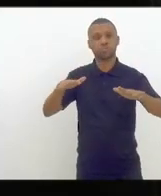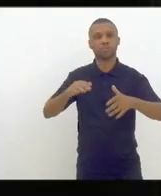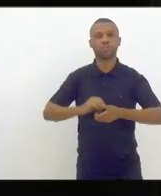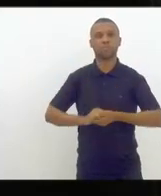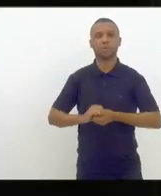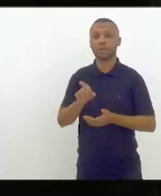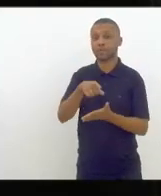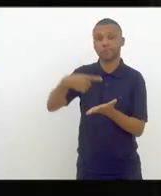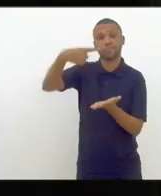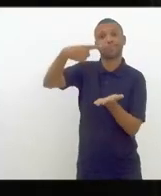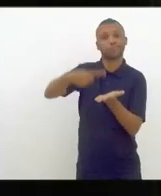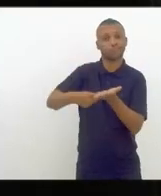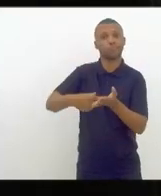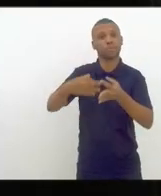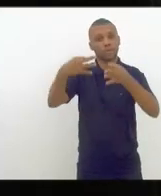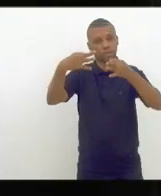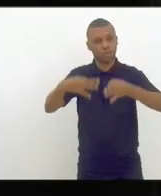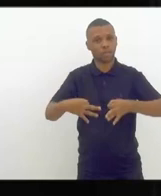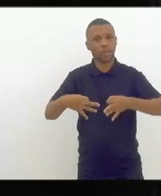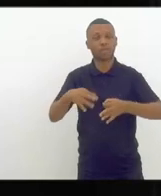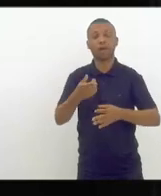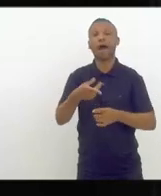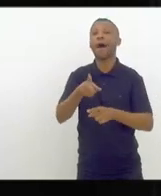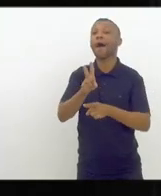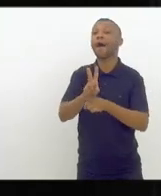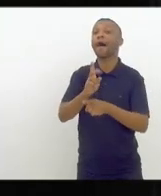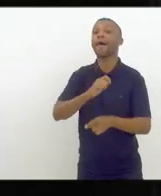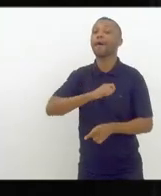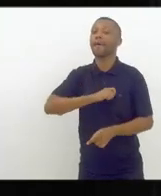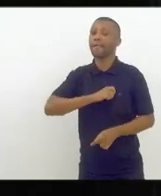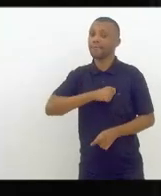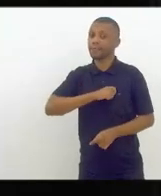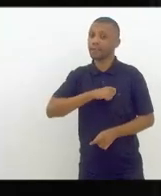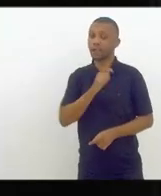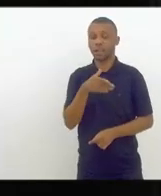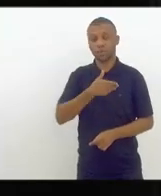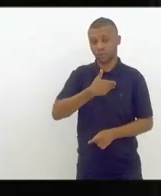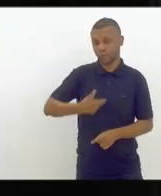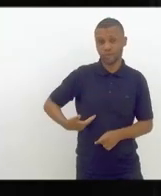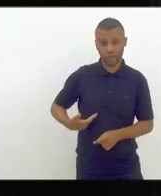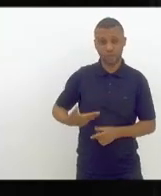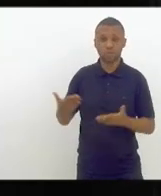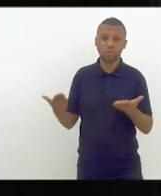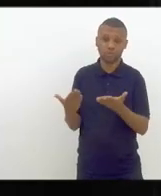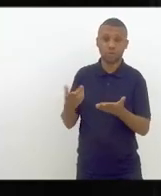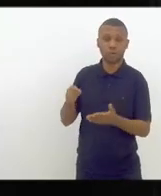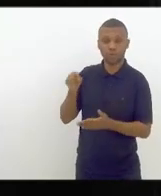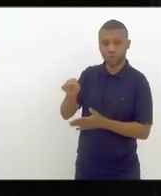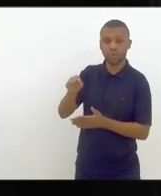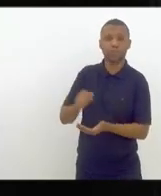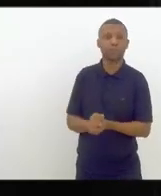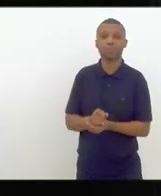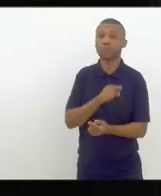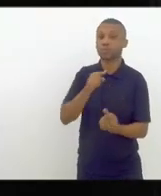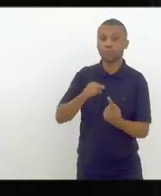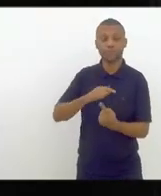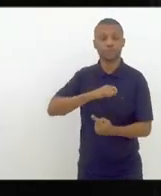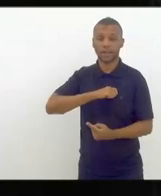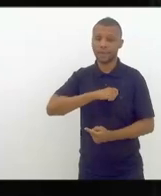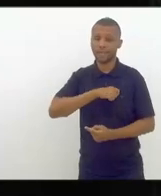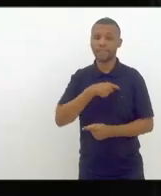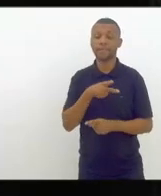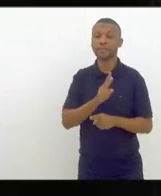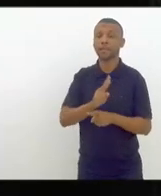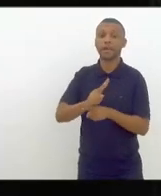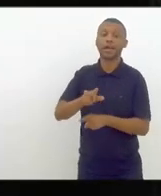que se comprometeu a fiscalizar esse governo que aí está, a fiscalizar não só por